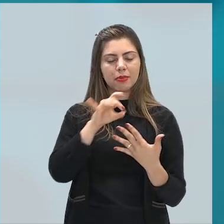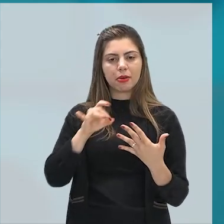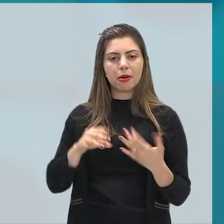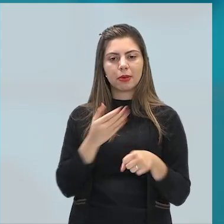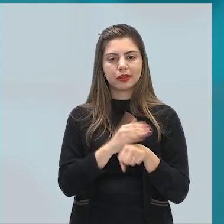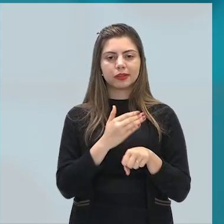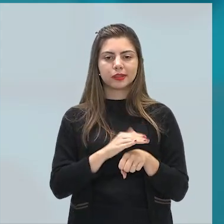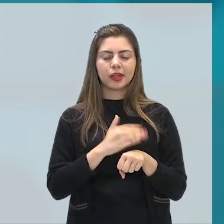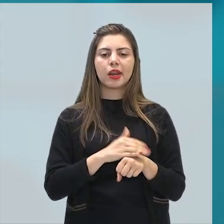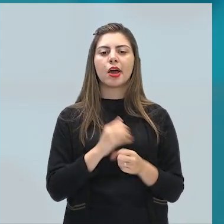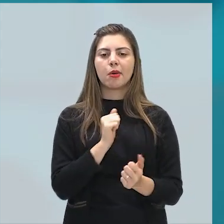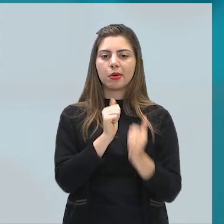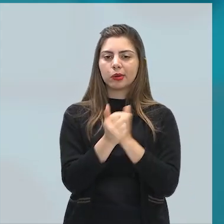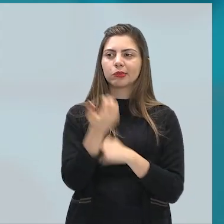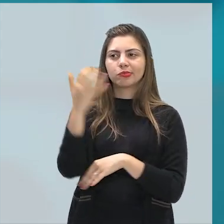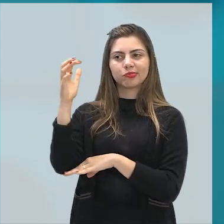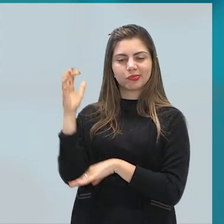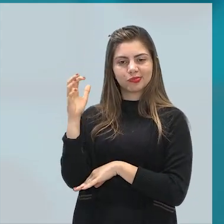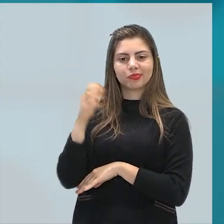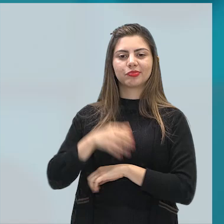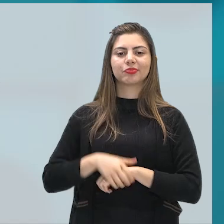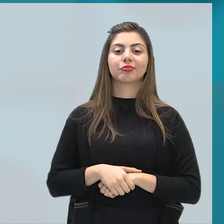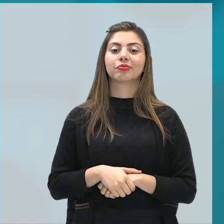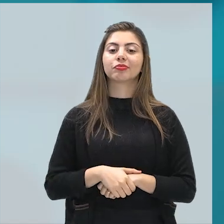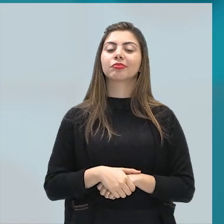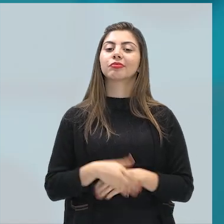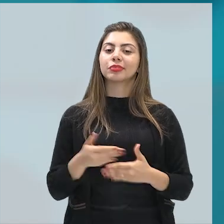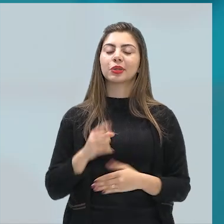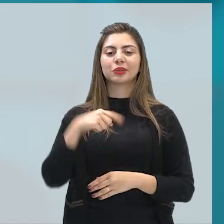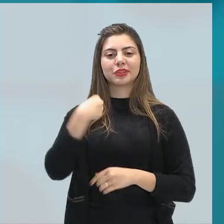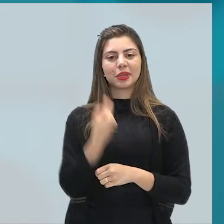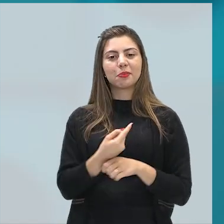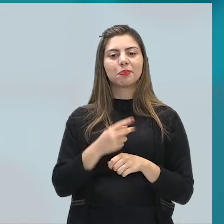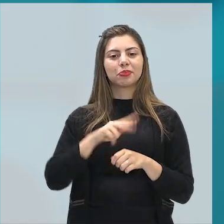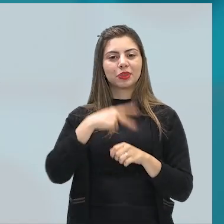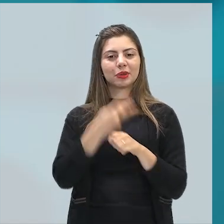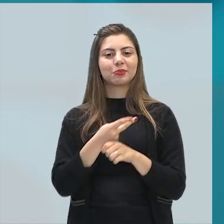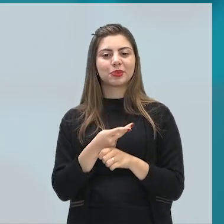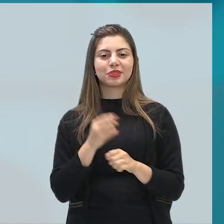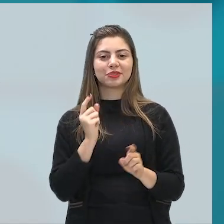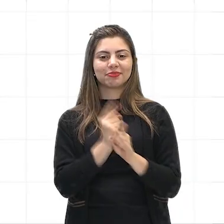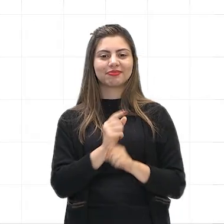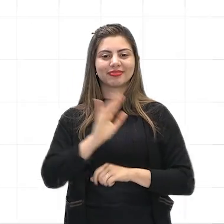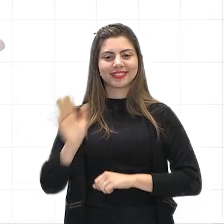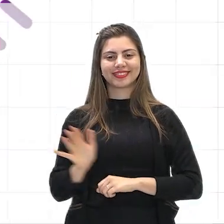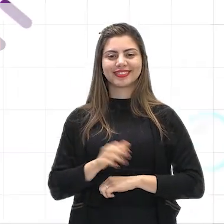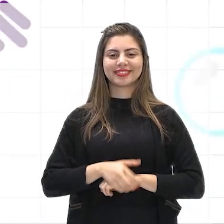corporais de aventura na natureza, e a gente se encontra numa próxima oportunidade.